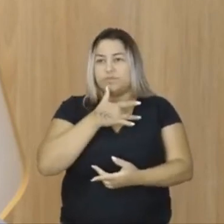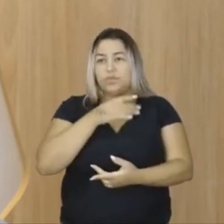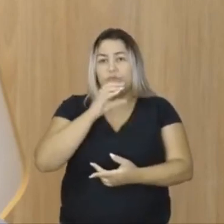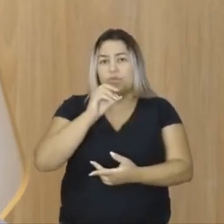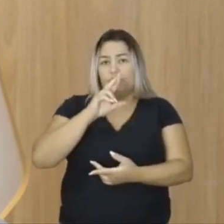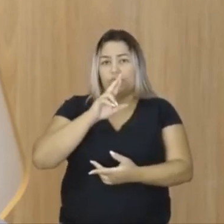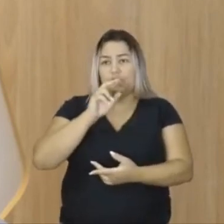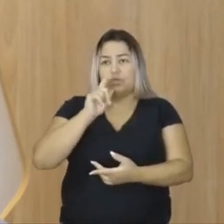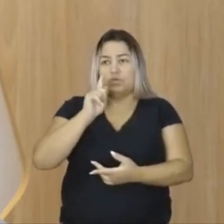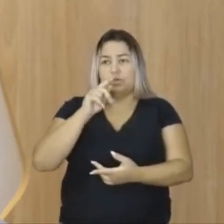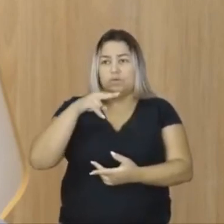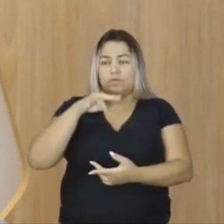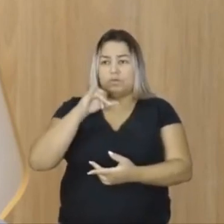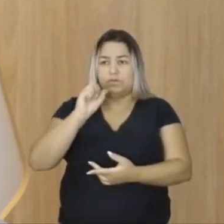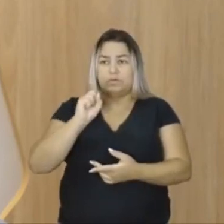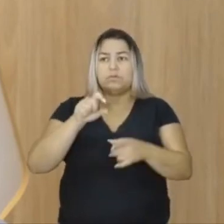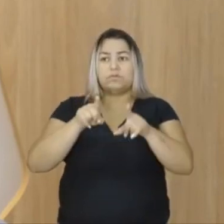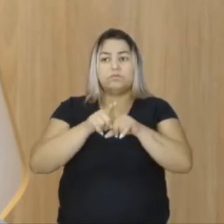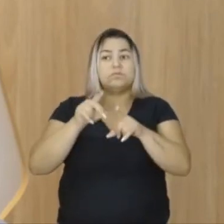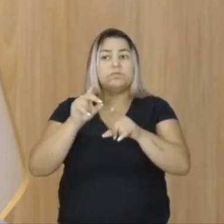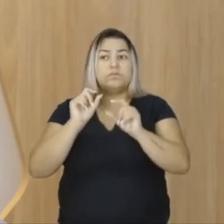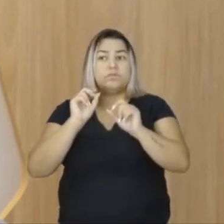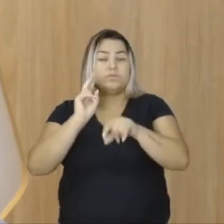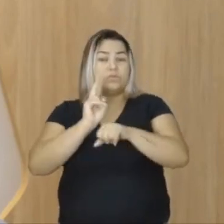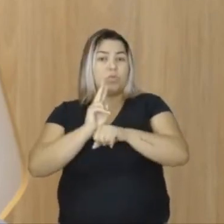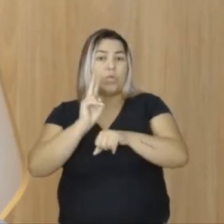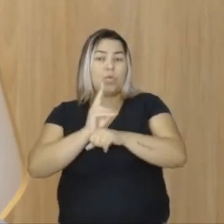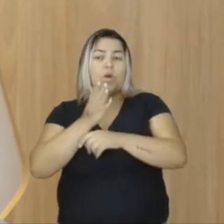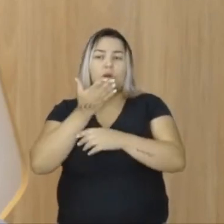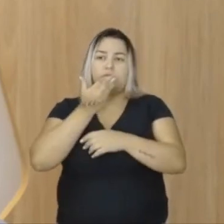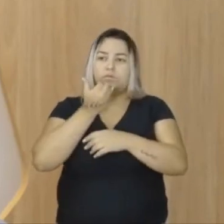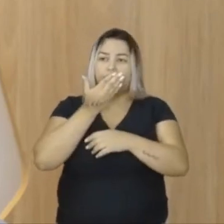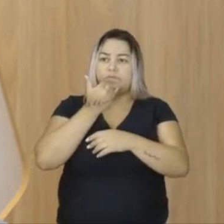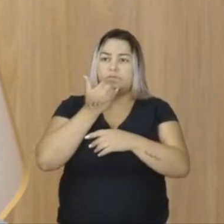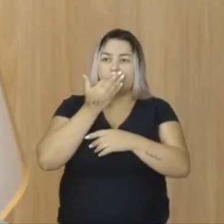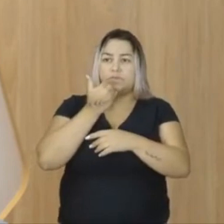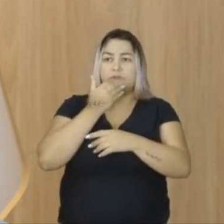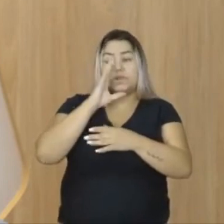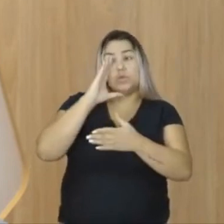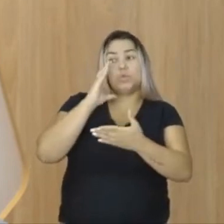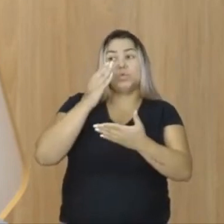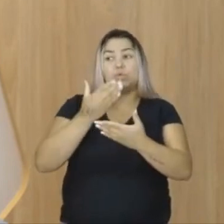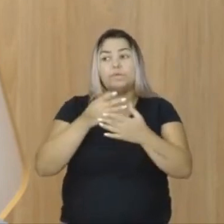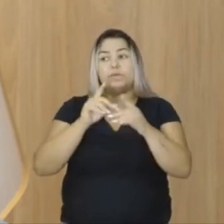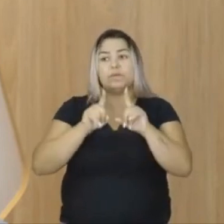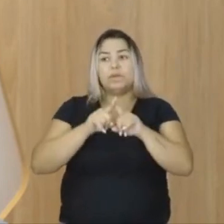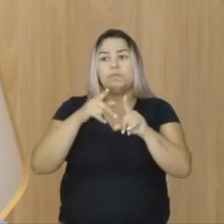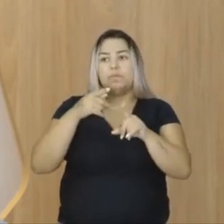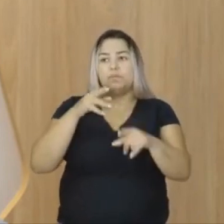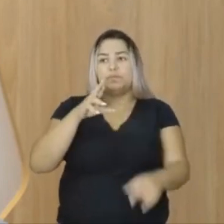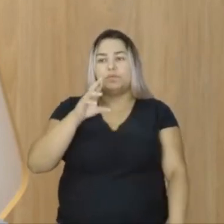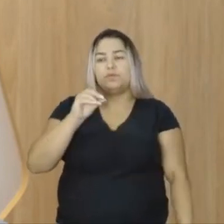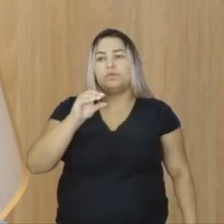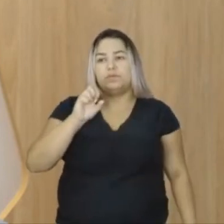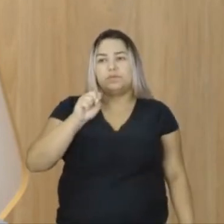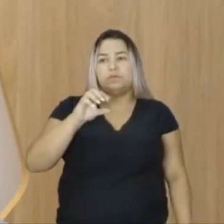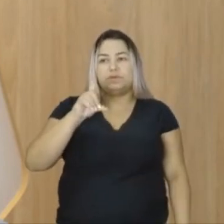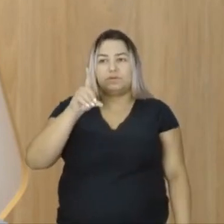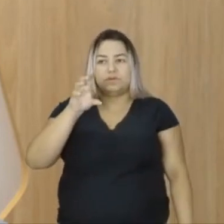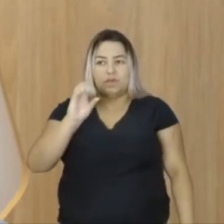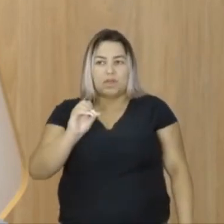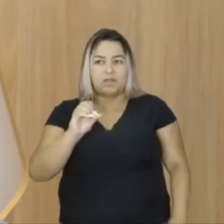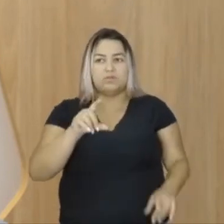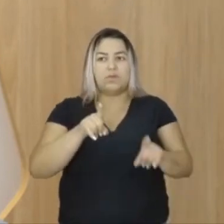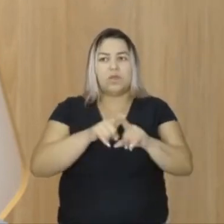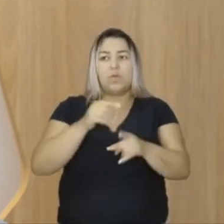do time que defendo que um alimento, em tese, quando ele é processado, ele é um